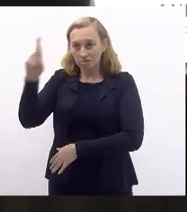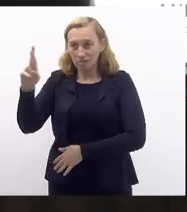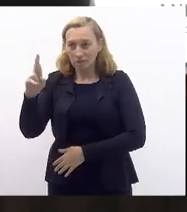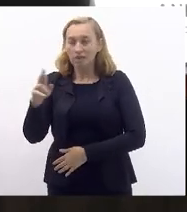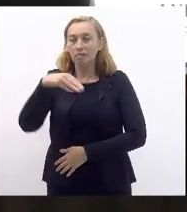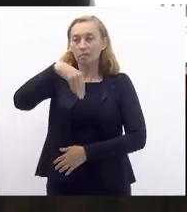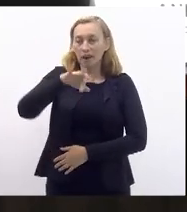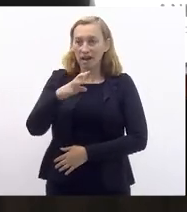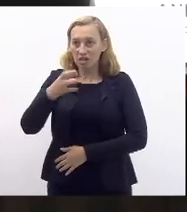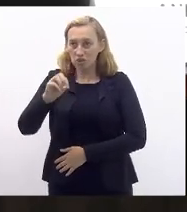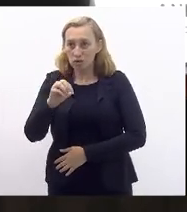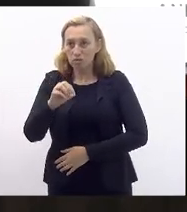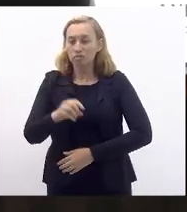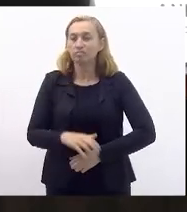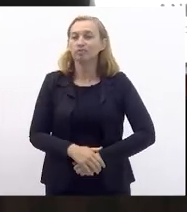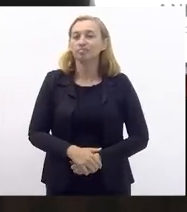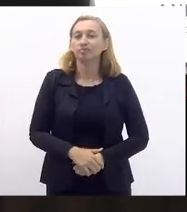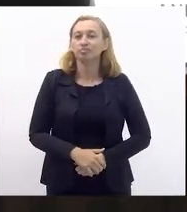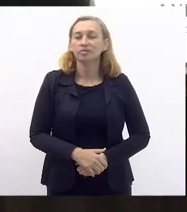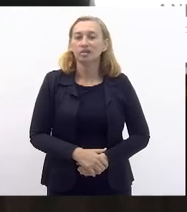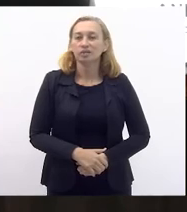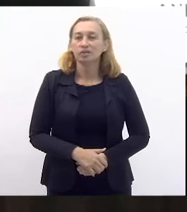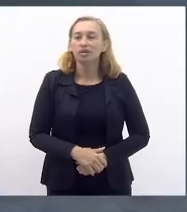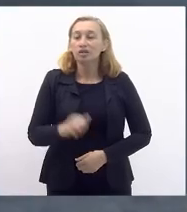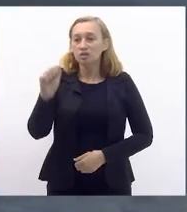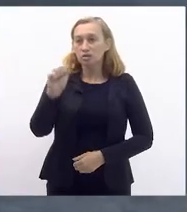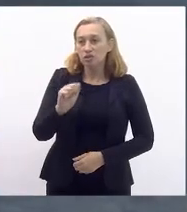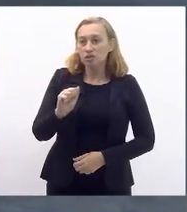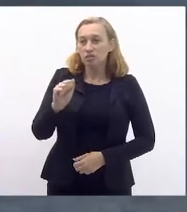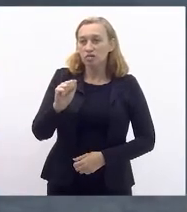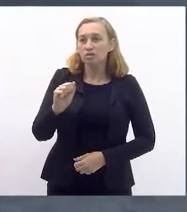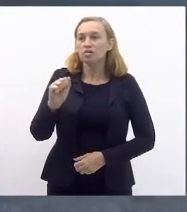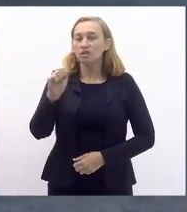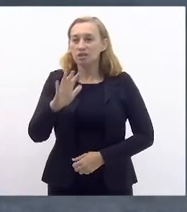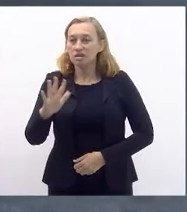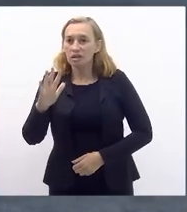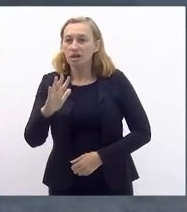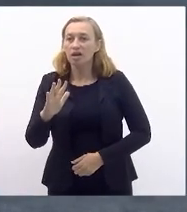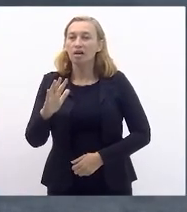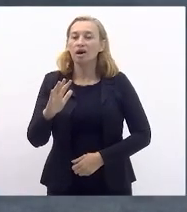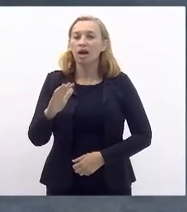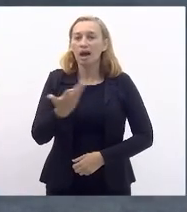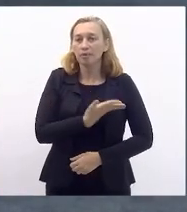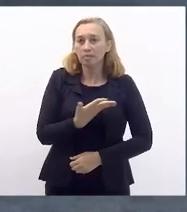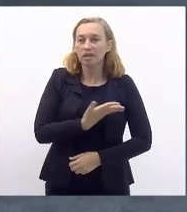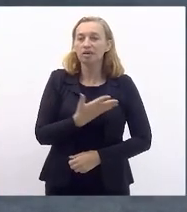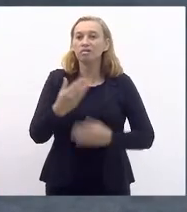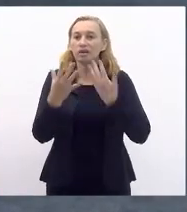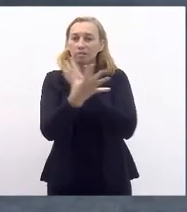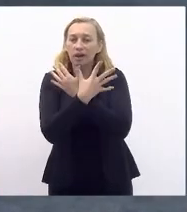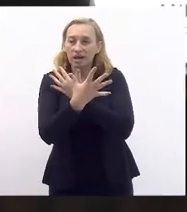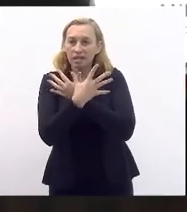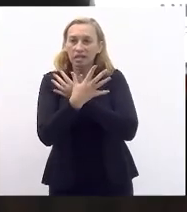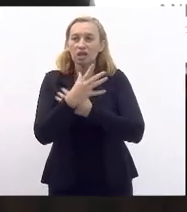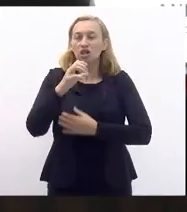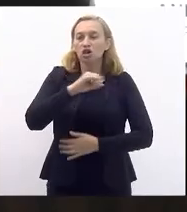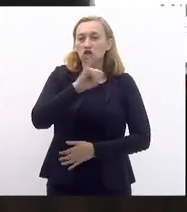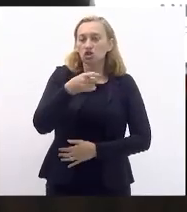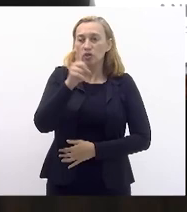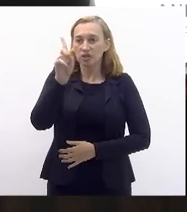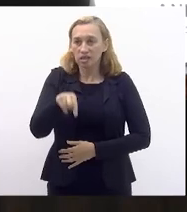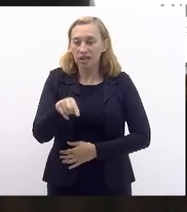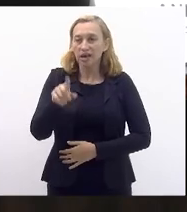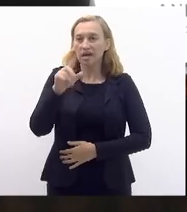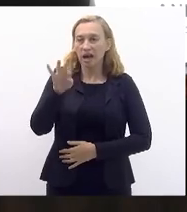Menezes das Sociedade Amigos da Marinha José Antônio de Souza Batista da Sociedade Amigos da Marinha José Carlos Matias